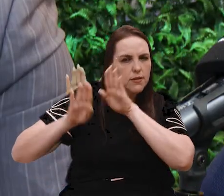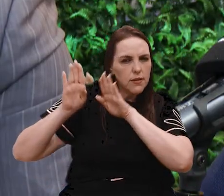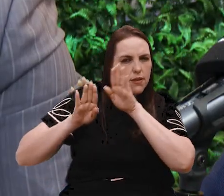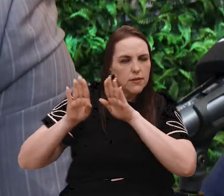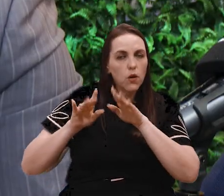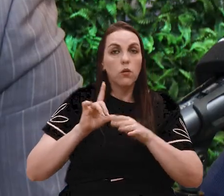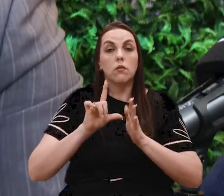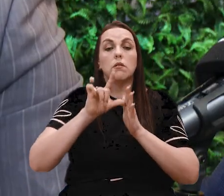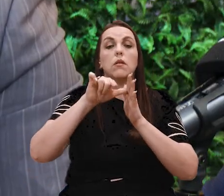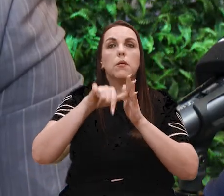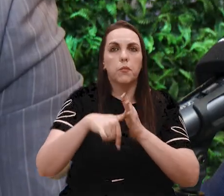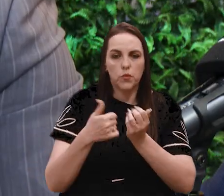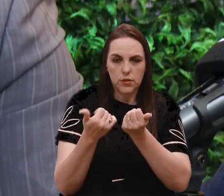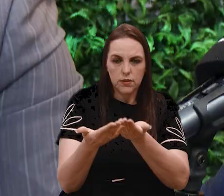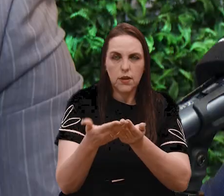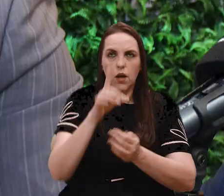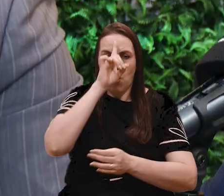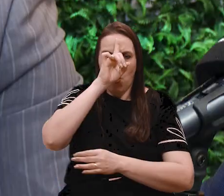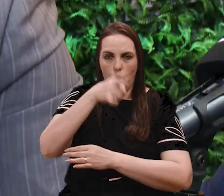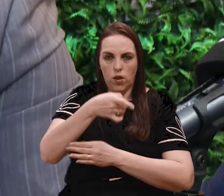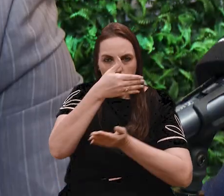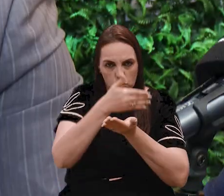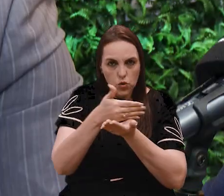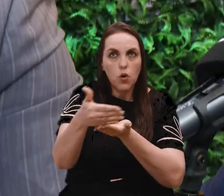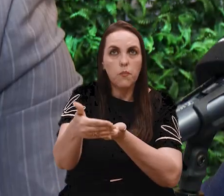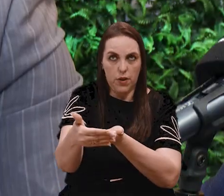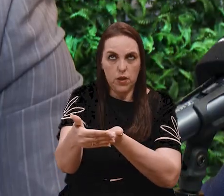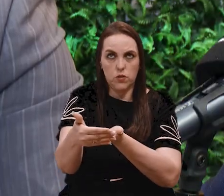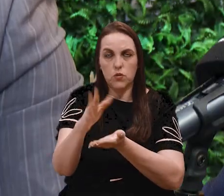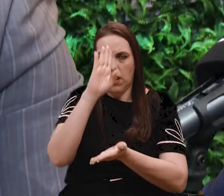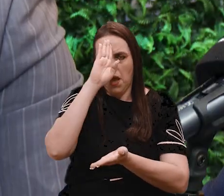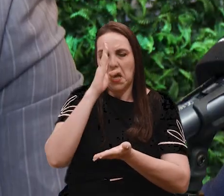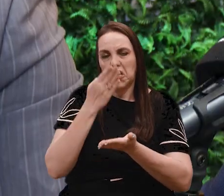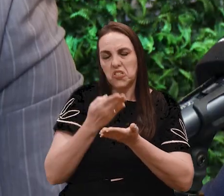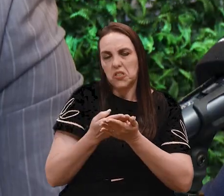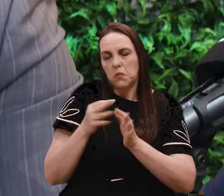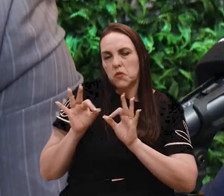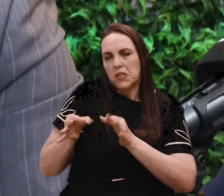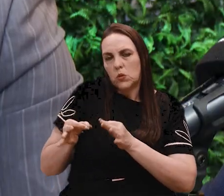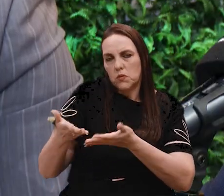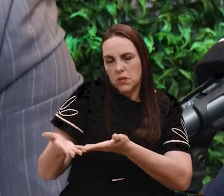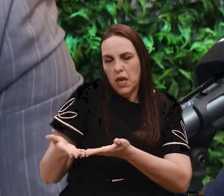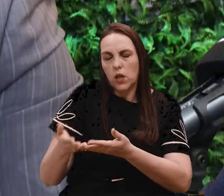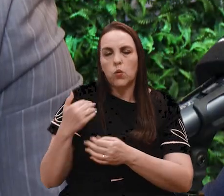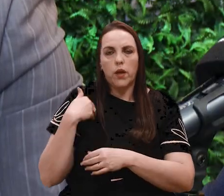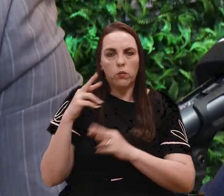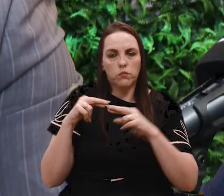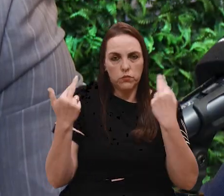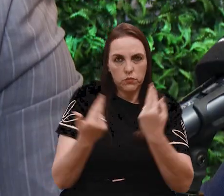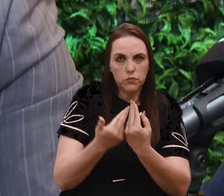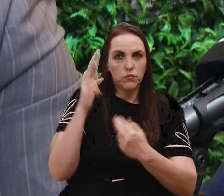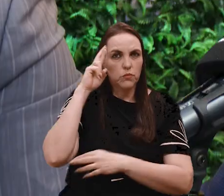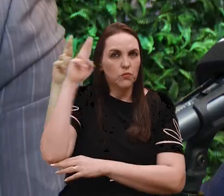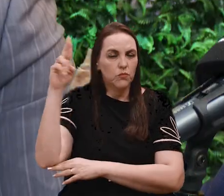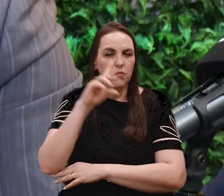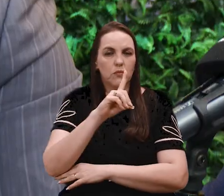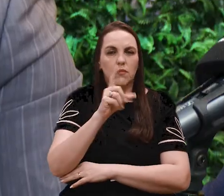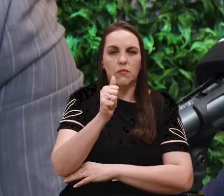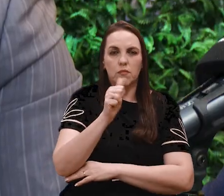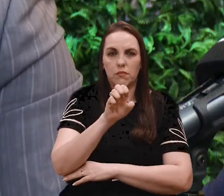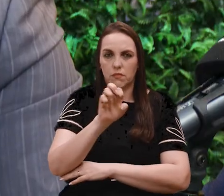ser dado a ordem de início. Então nós acreditamos, eu estive com o diretor do DAER a semana passada, que até final de março,